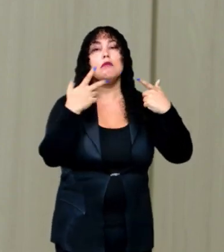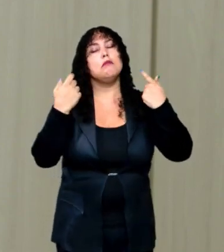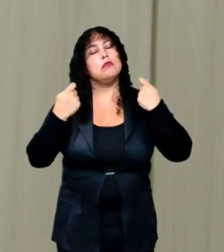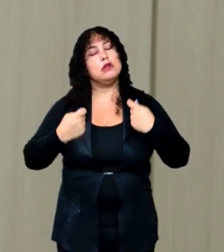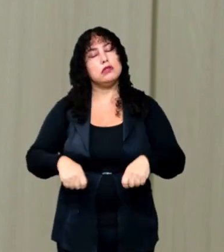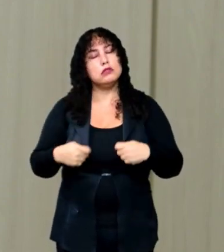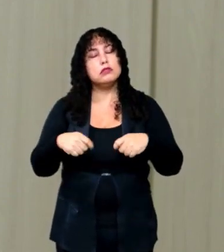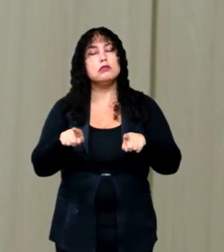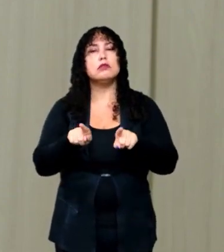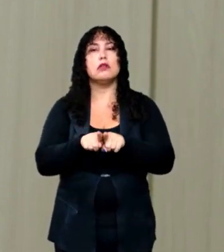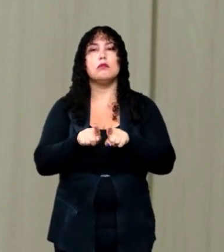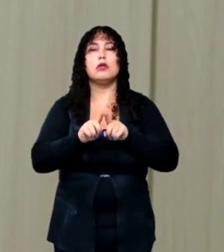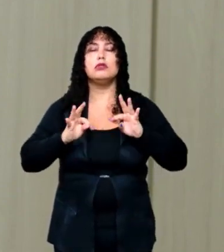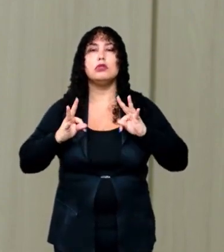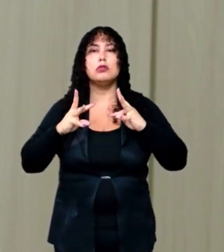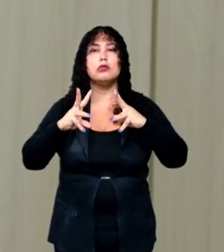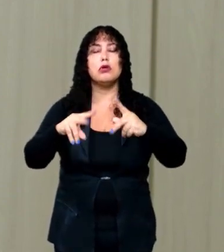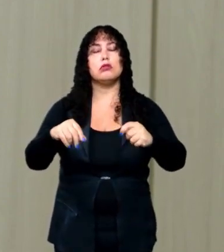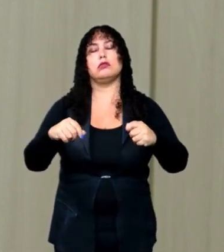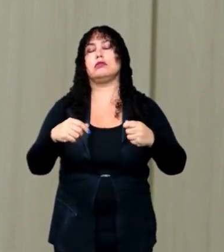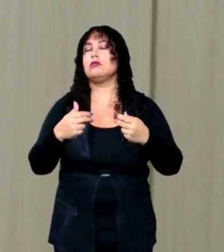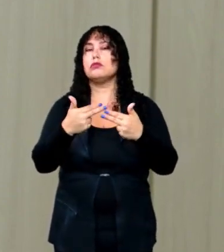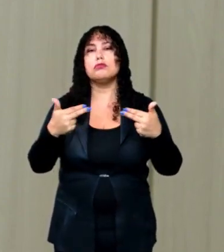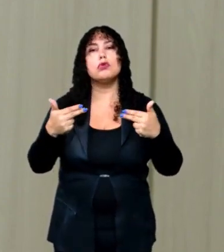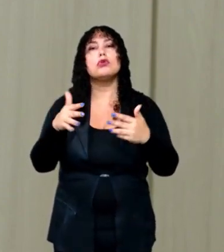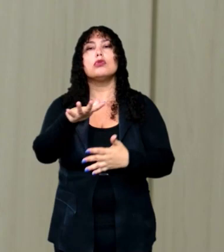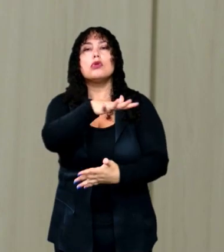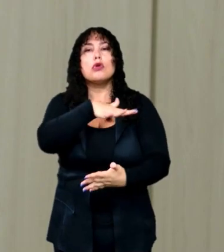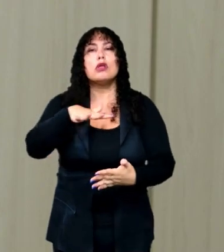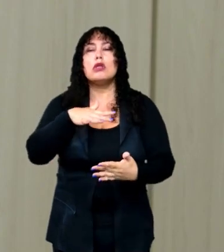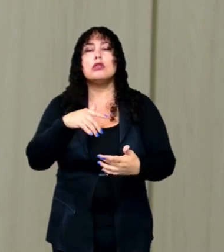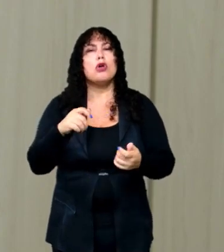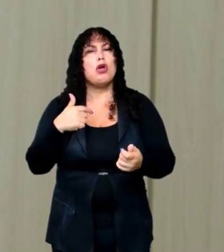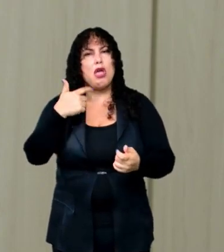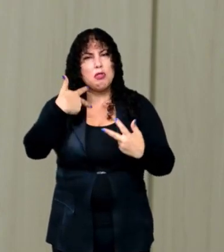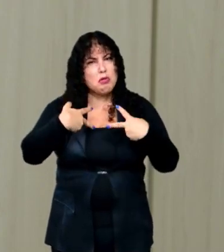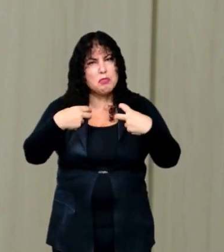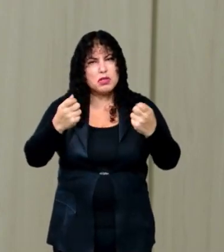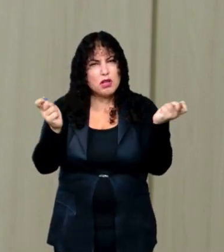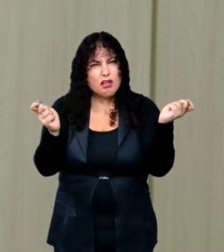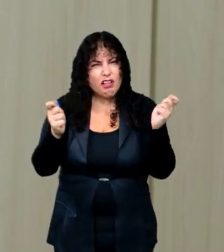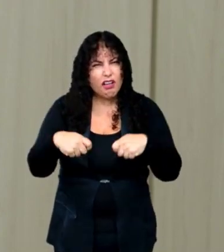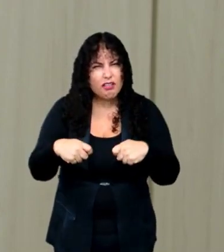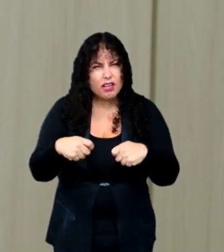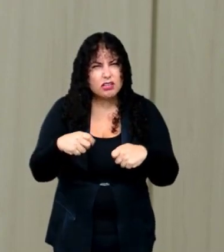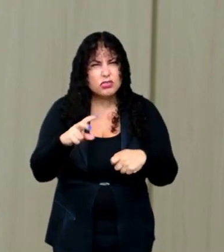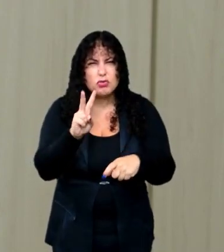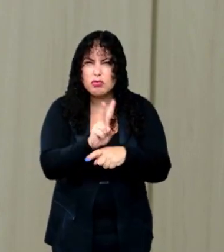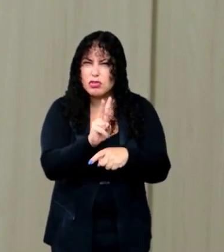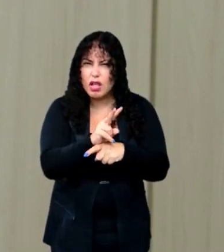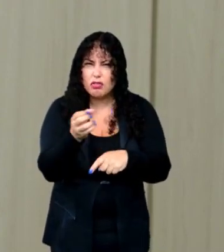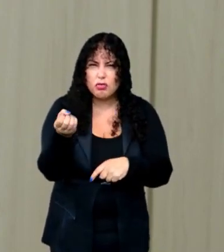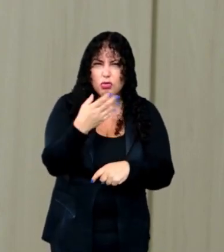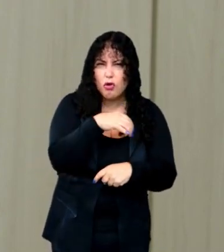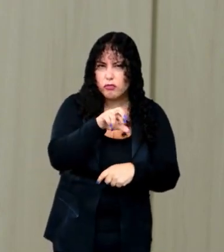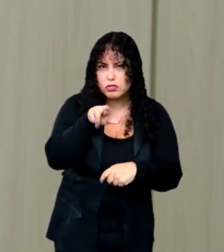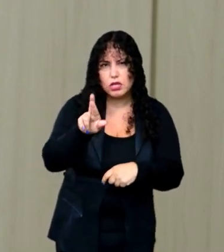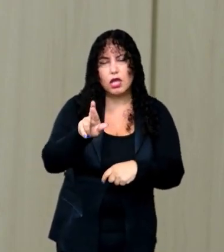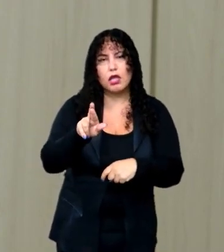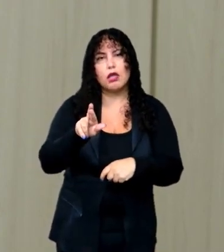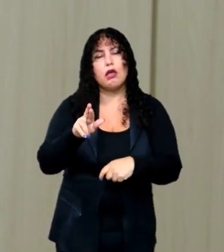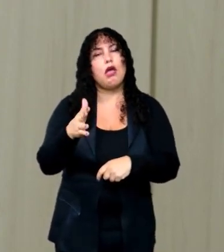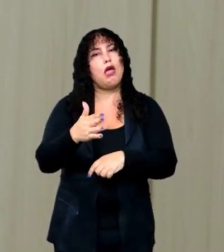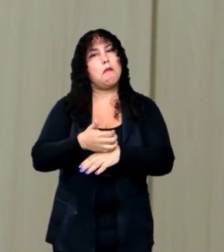precisa de todas as necessidades. Se eu não me vejo capaz de cuidar de um novo ser, é melhor não